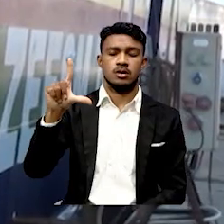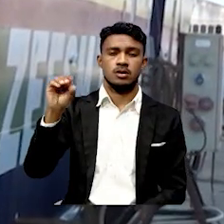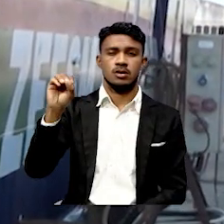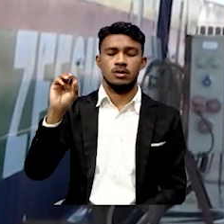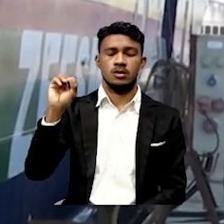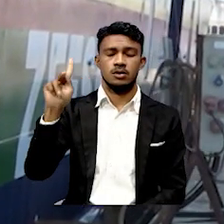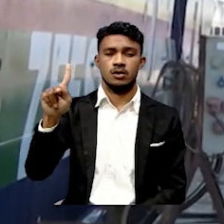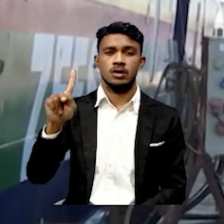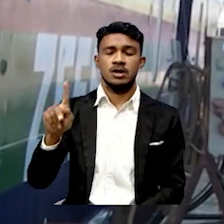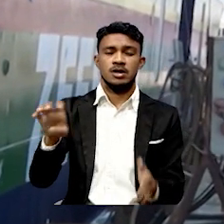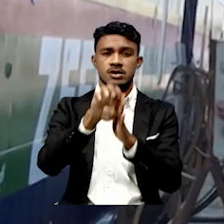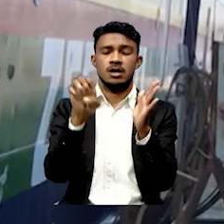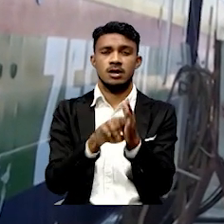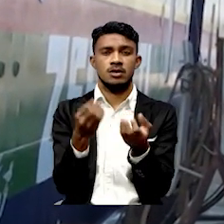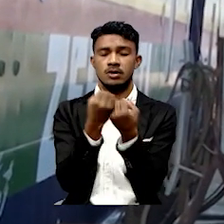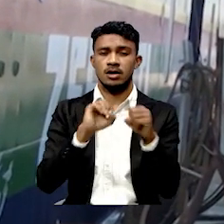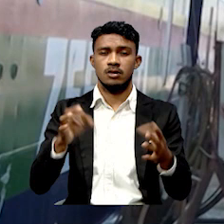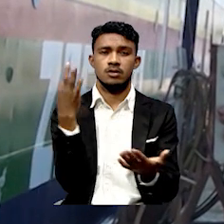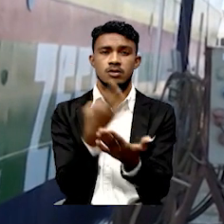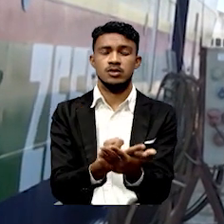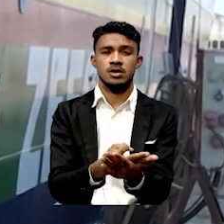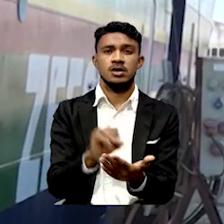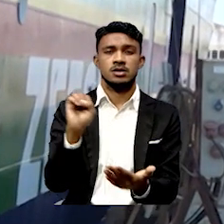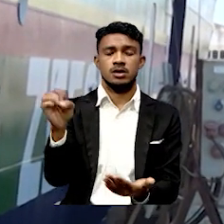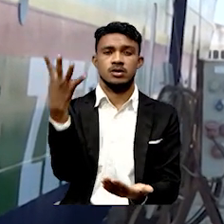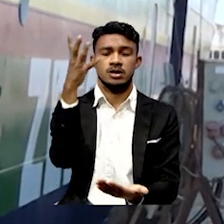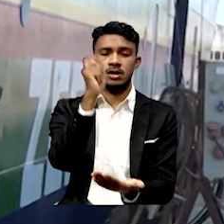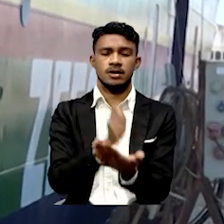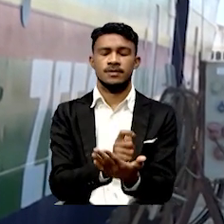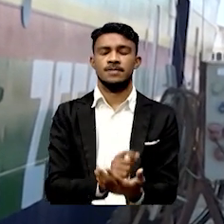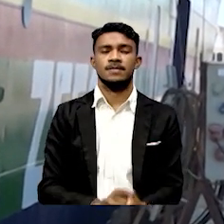lakom osang milhão sanulu resinghat Liu.